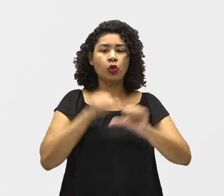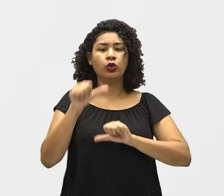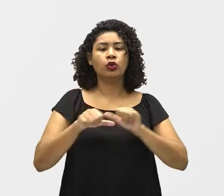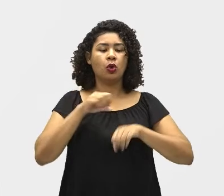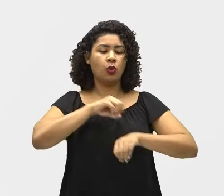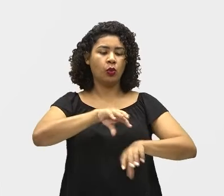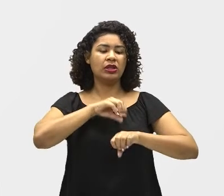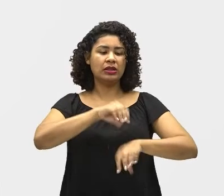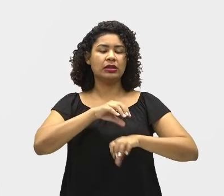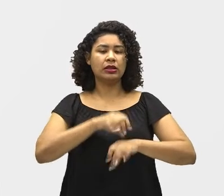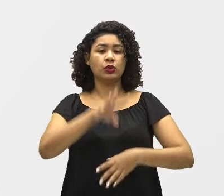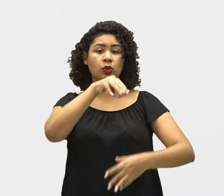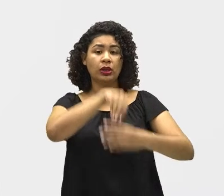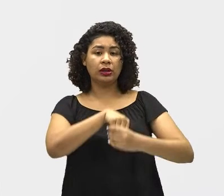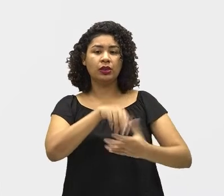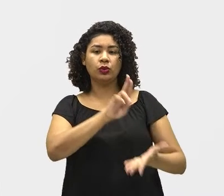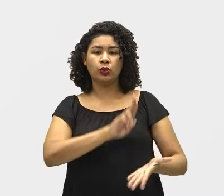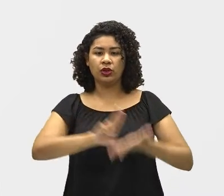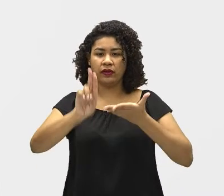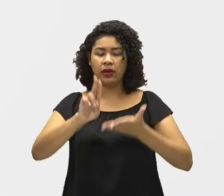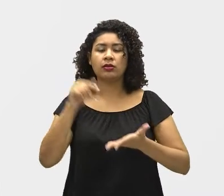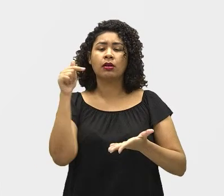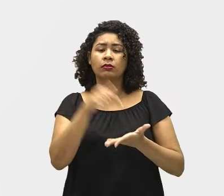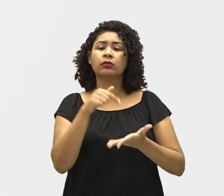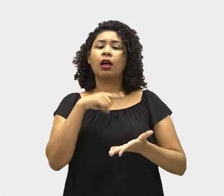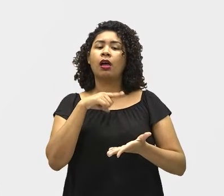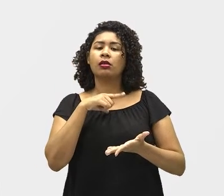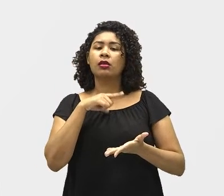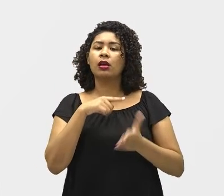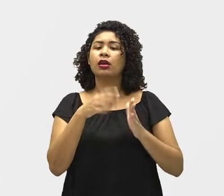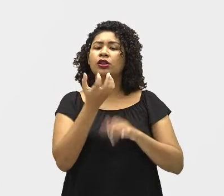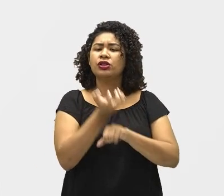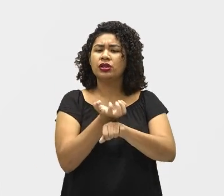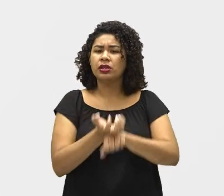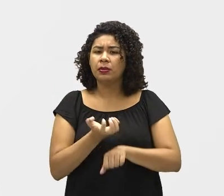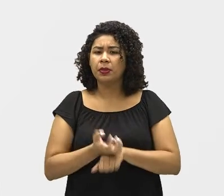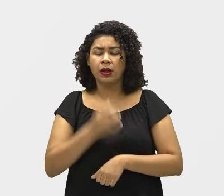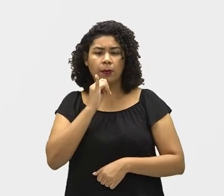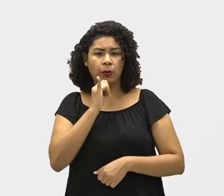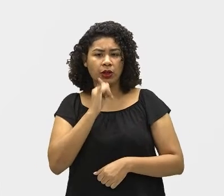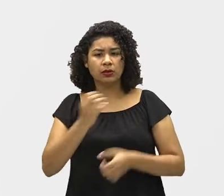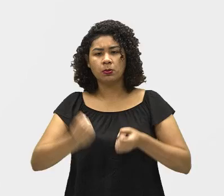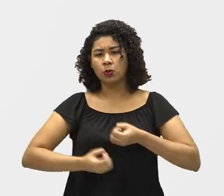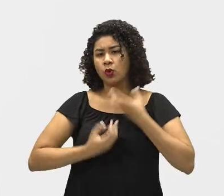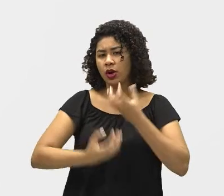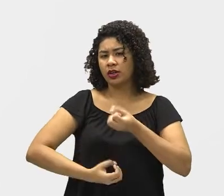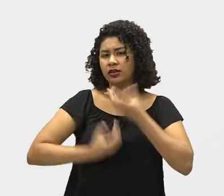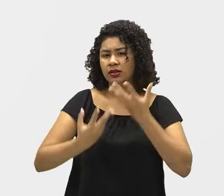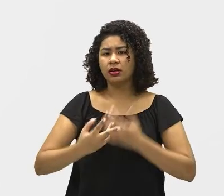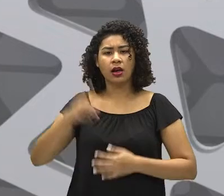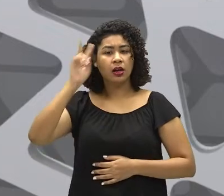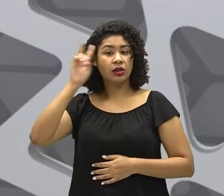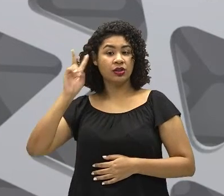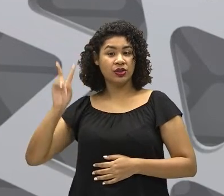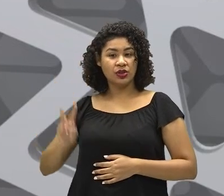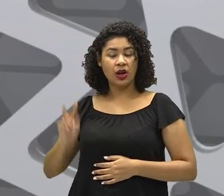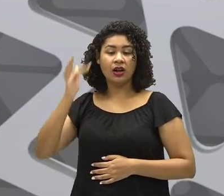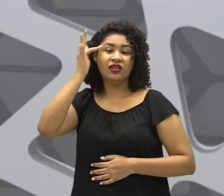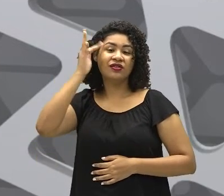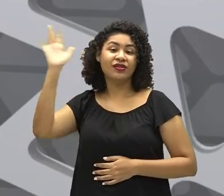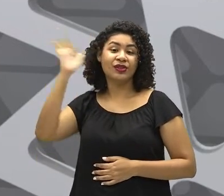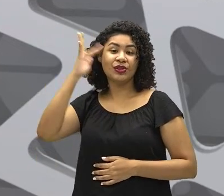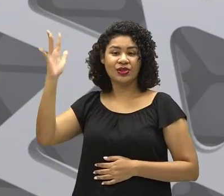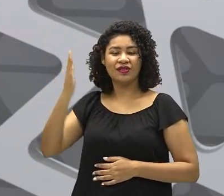a introdução de disciplinas como poesia, história e filosofia, e não mais apenas as